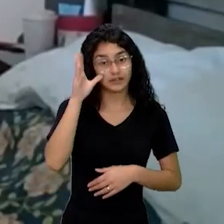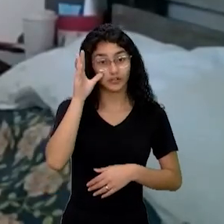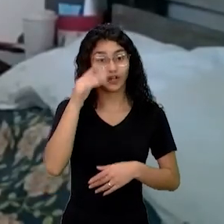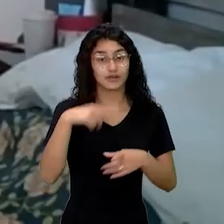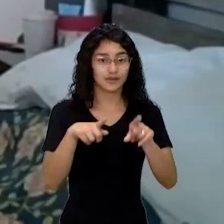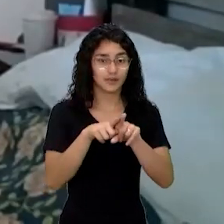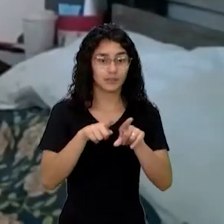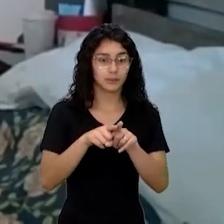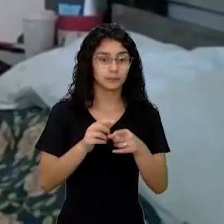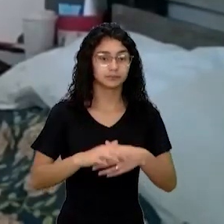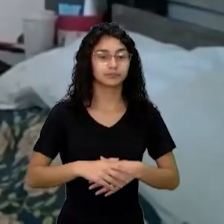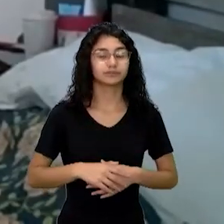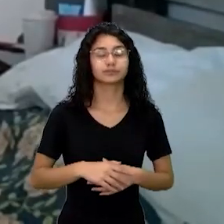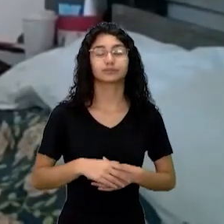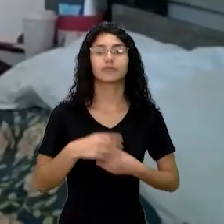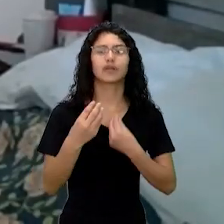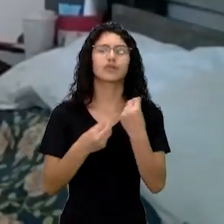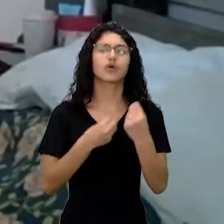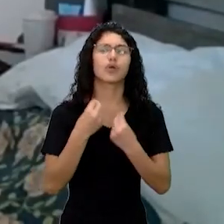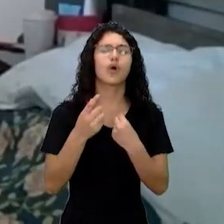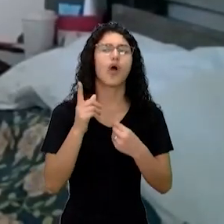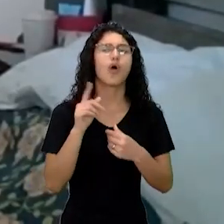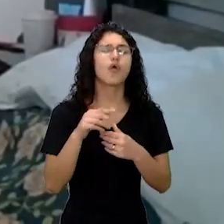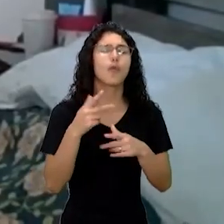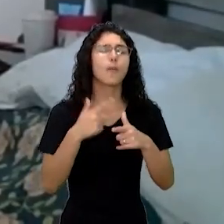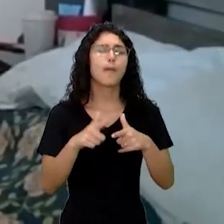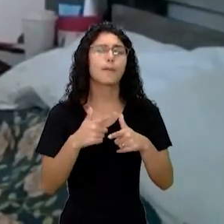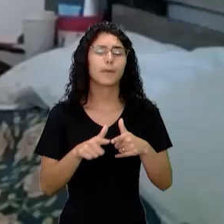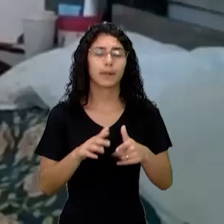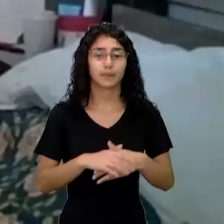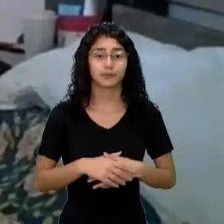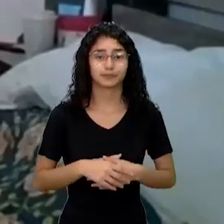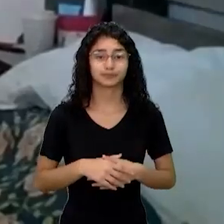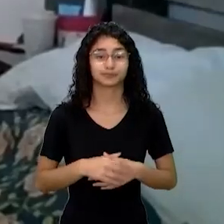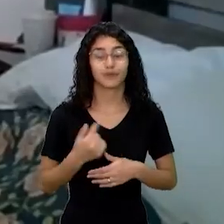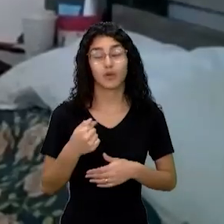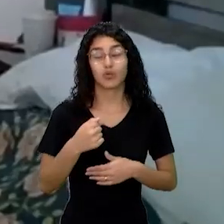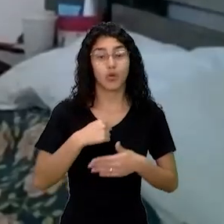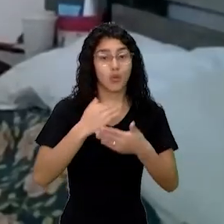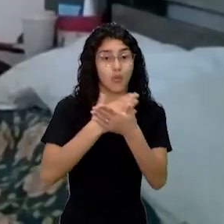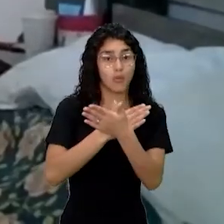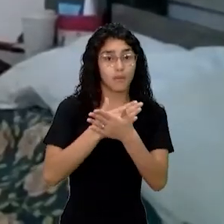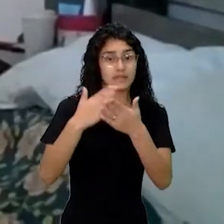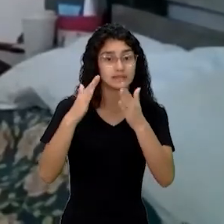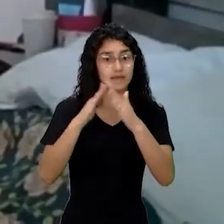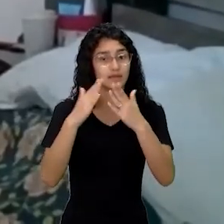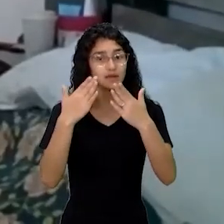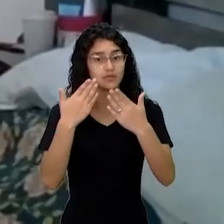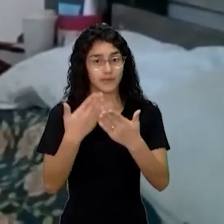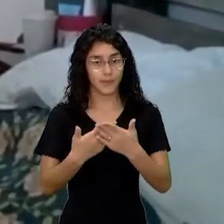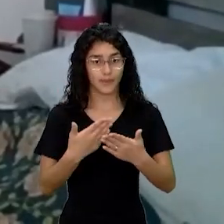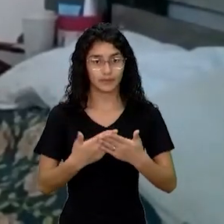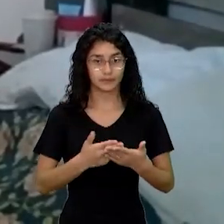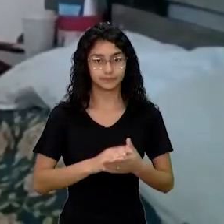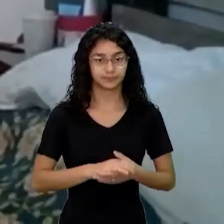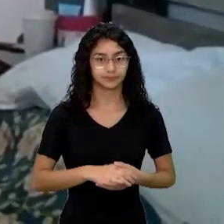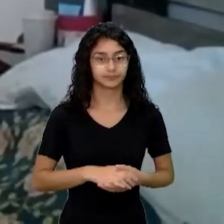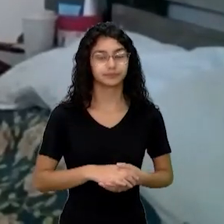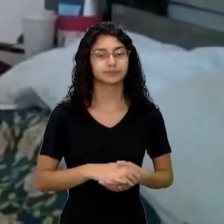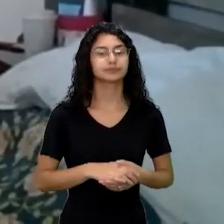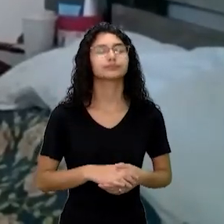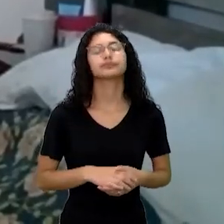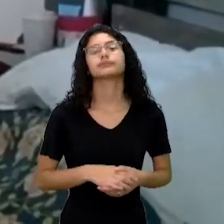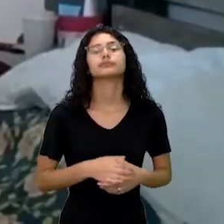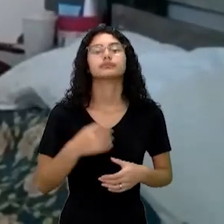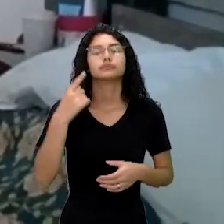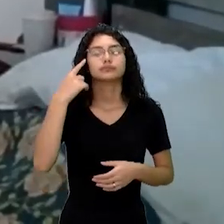Mas qual foi o problema, né? Quando eu ingressei na escola, A ideia